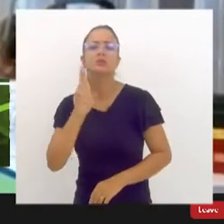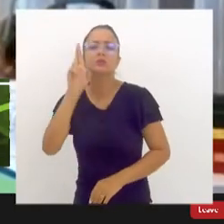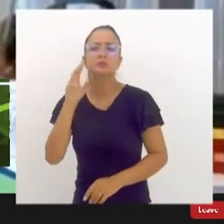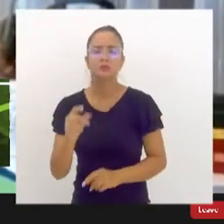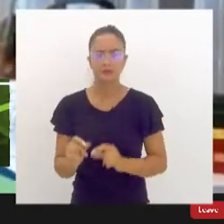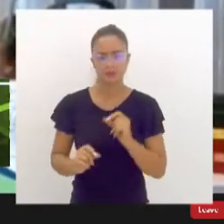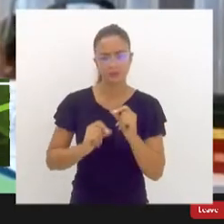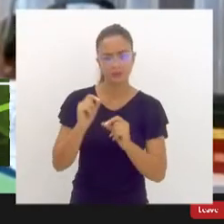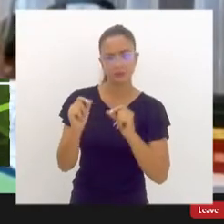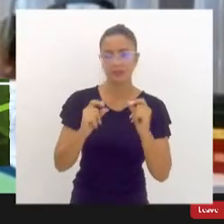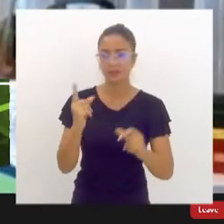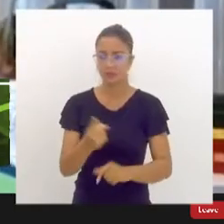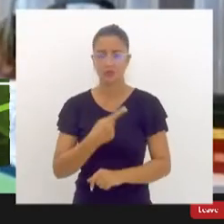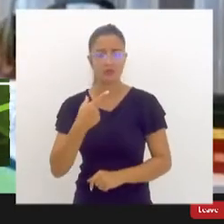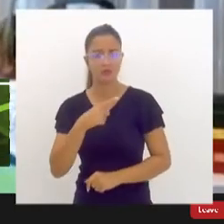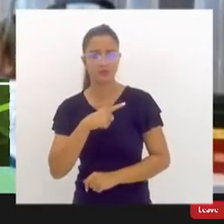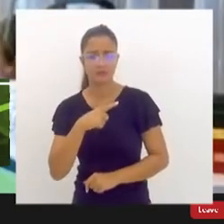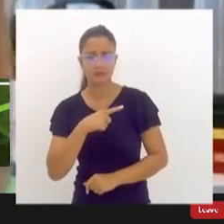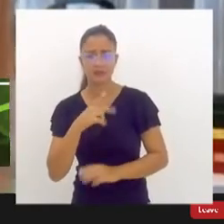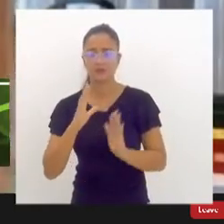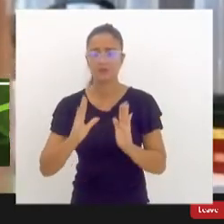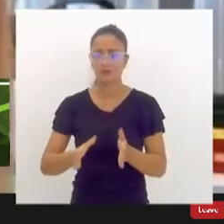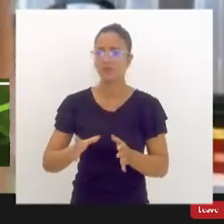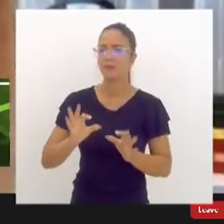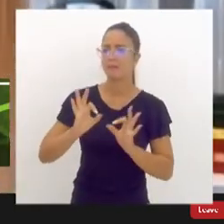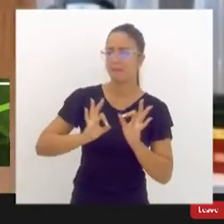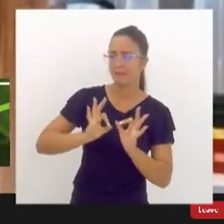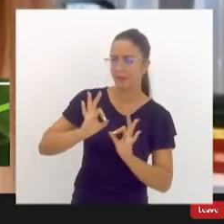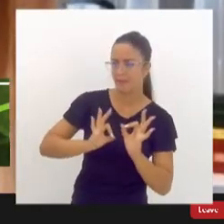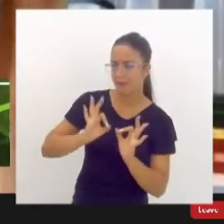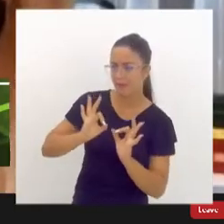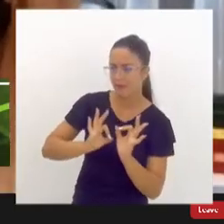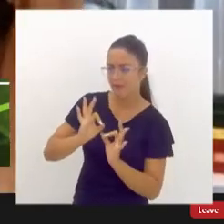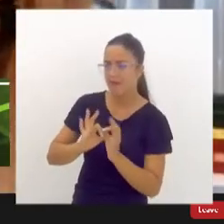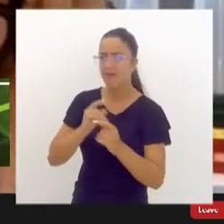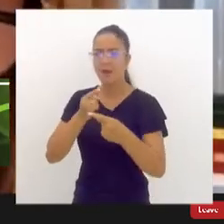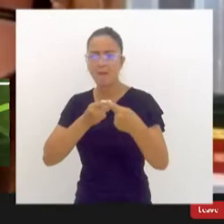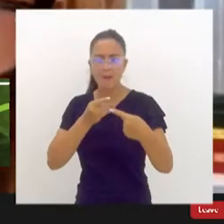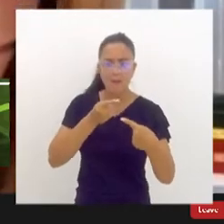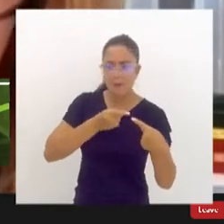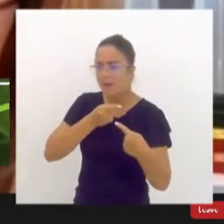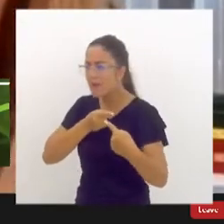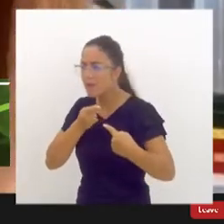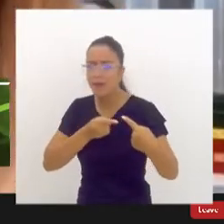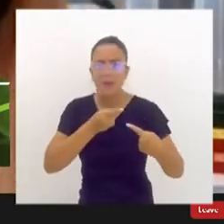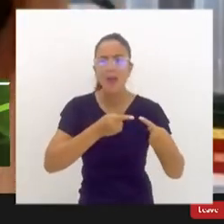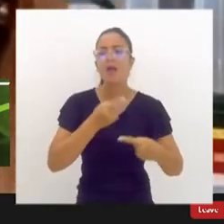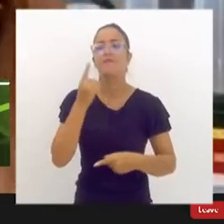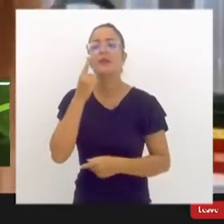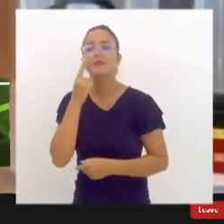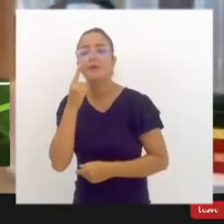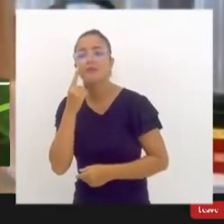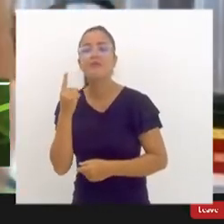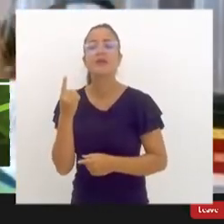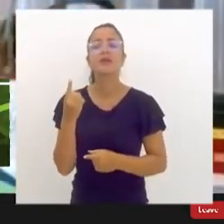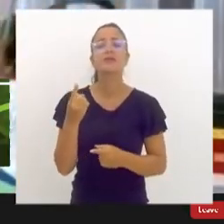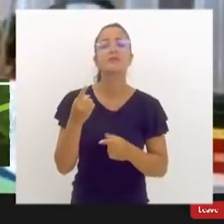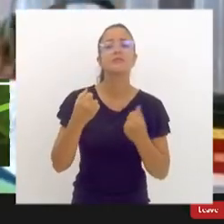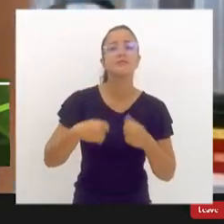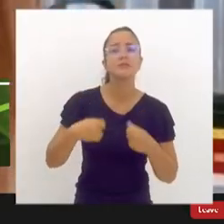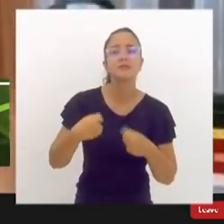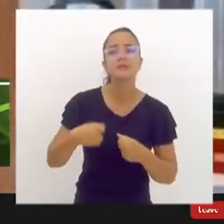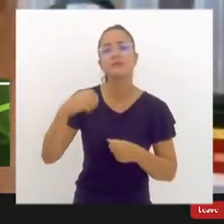estamos e já temos elaborado um ciclo de debate sobre a recomposição da aprendizagem